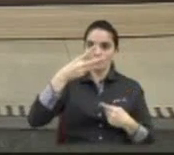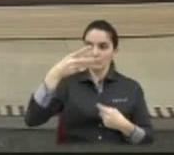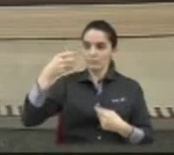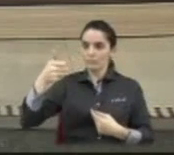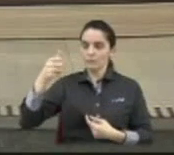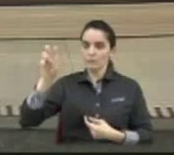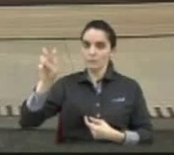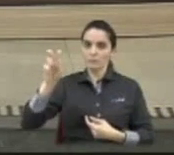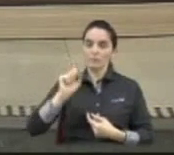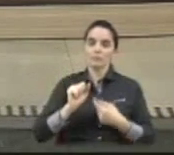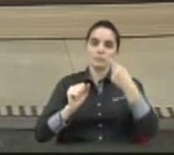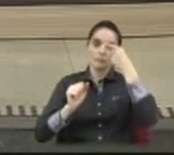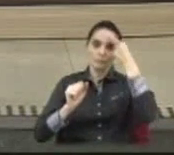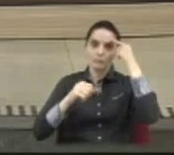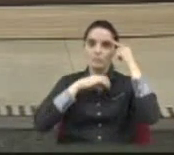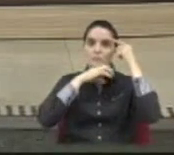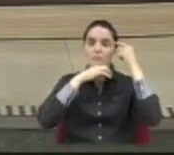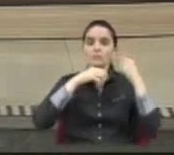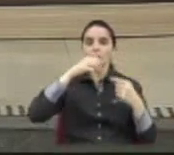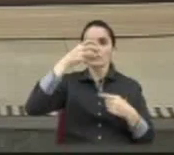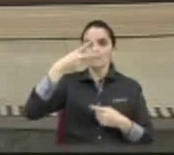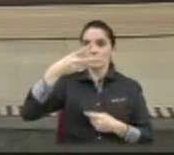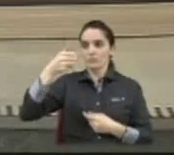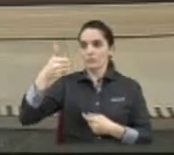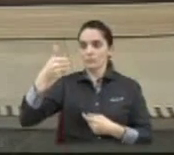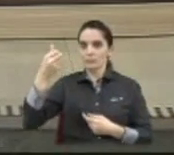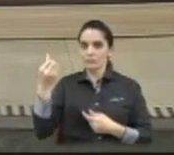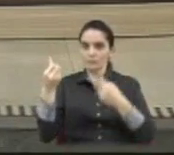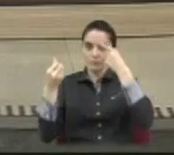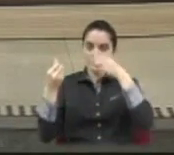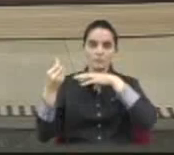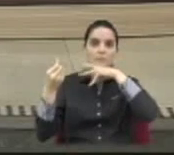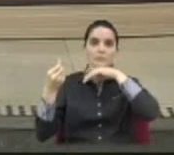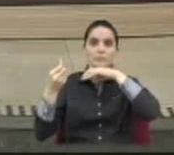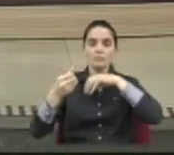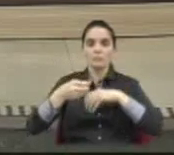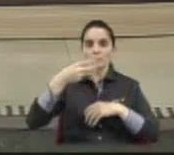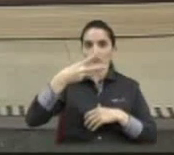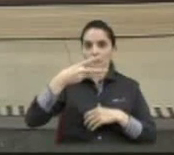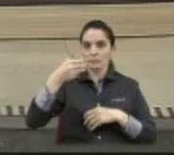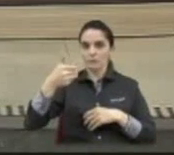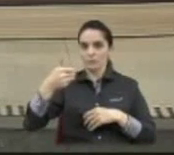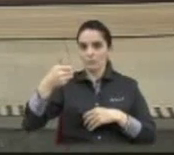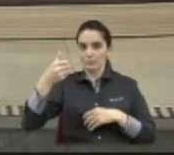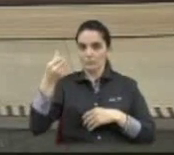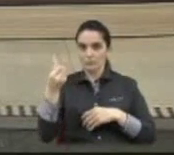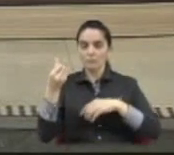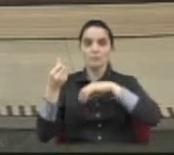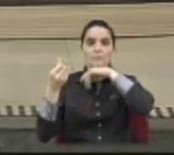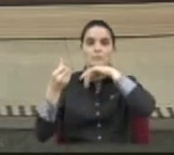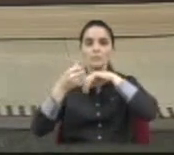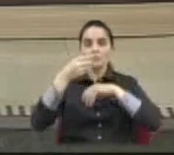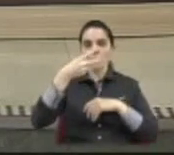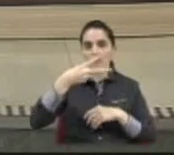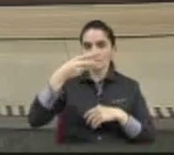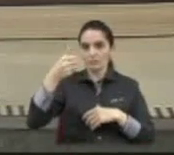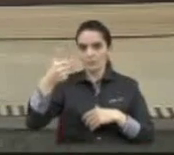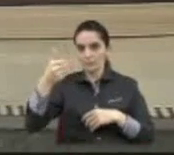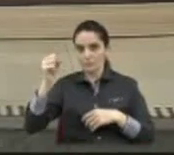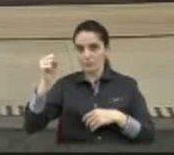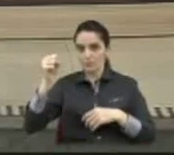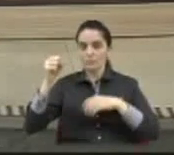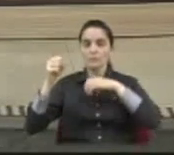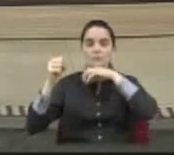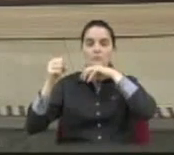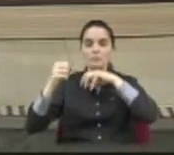315, André Henrique, 316, André Henrique, 317, André Henrique, 318, André Henrique, 319,